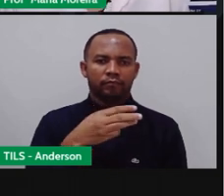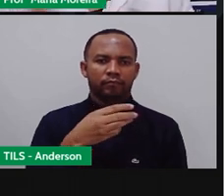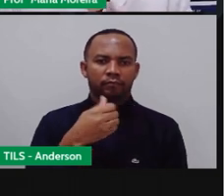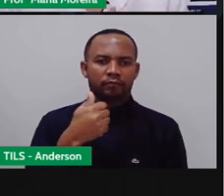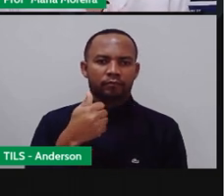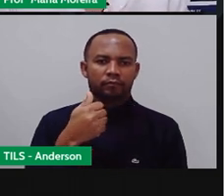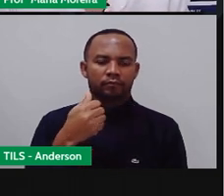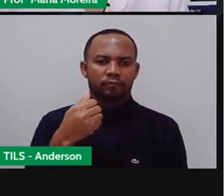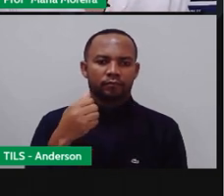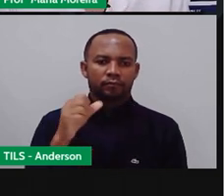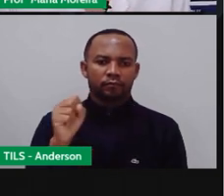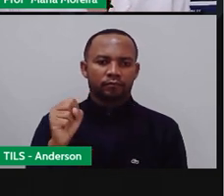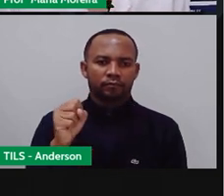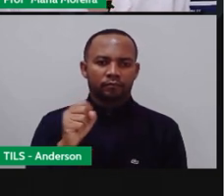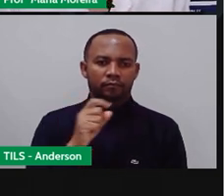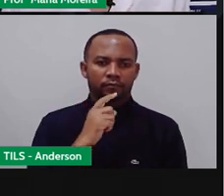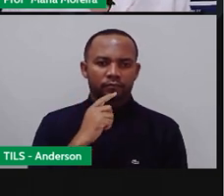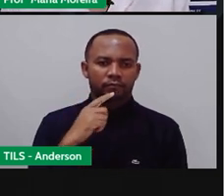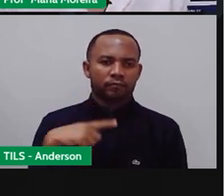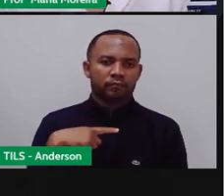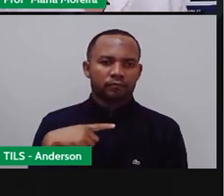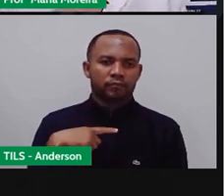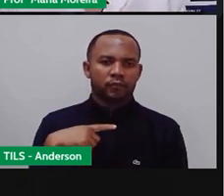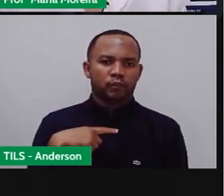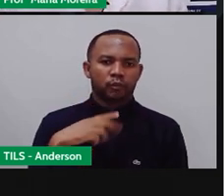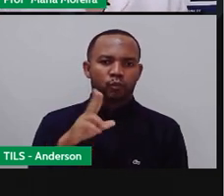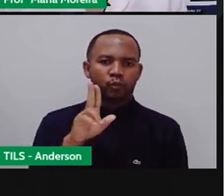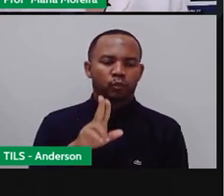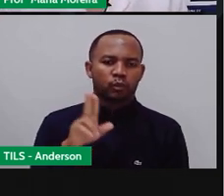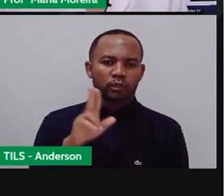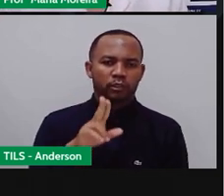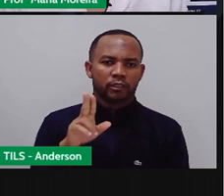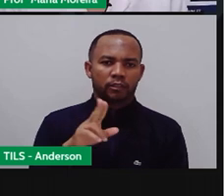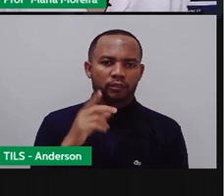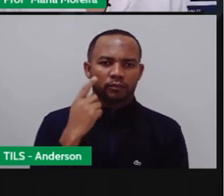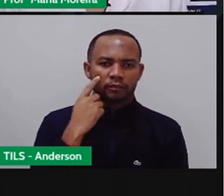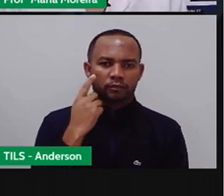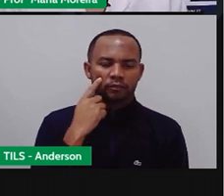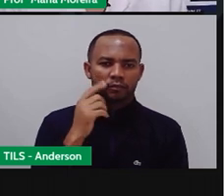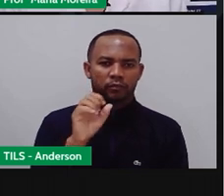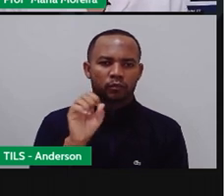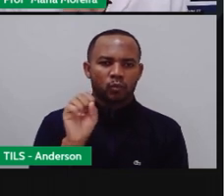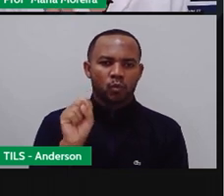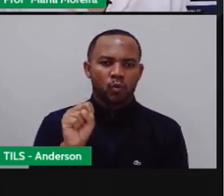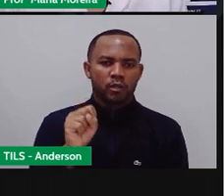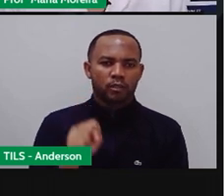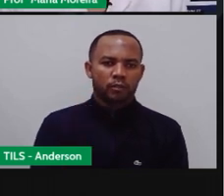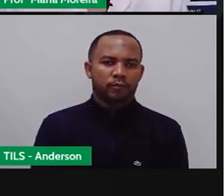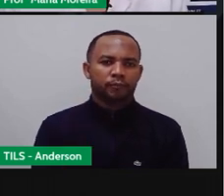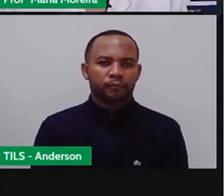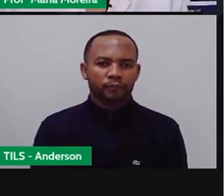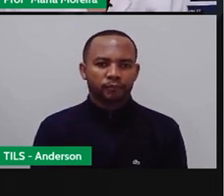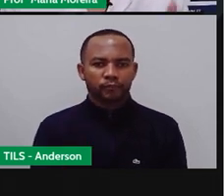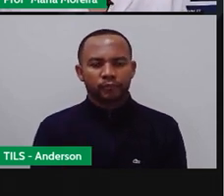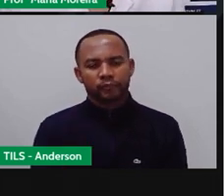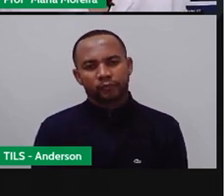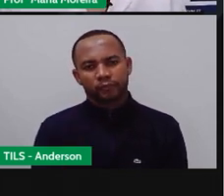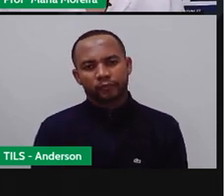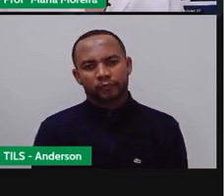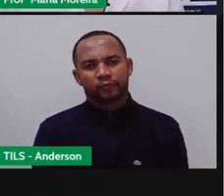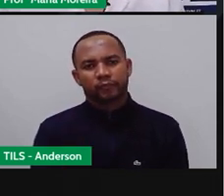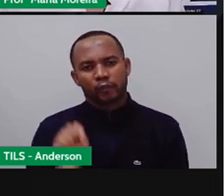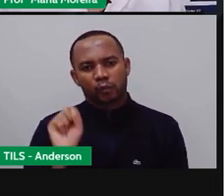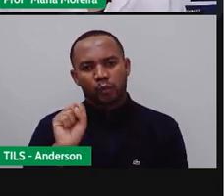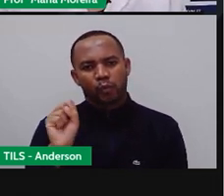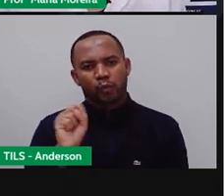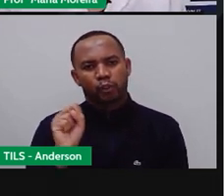7.318 Quantas unidades esse número tem olha quem que tá no valor posicional a linha no quadro 8 Então eu